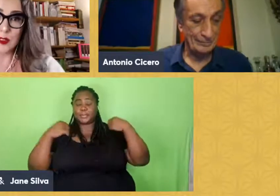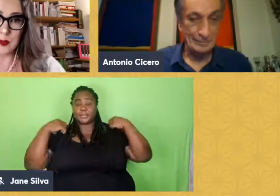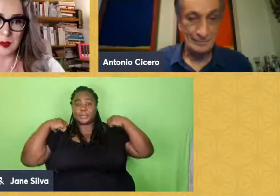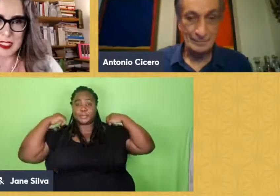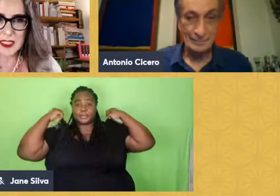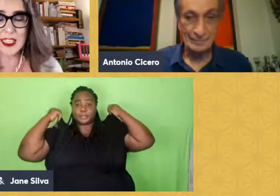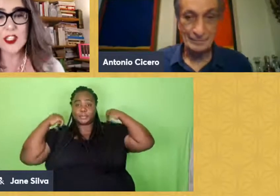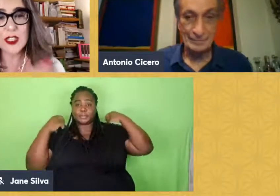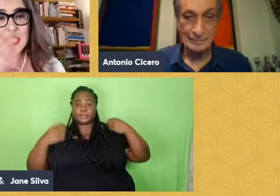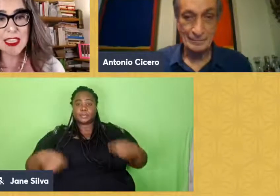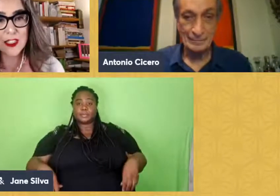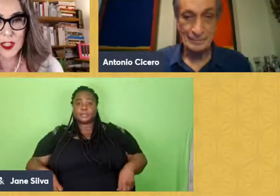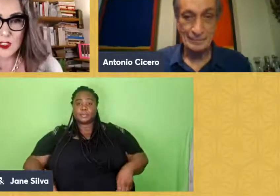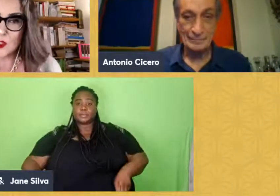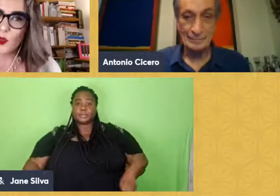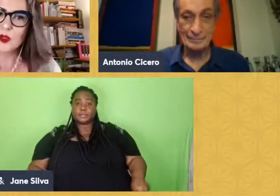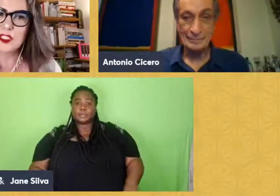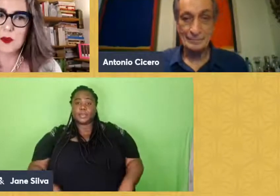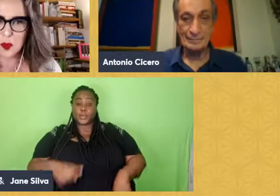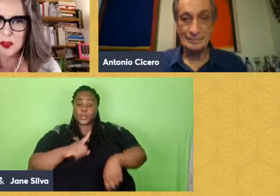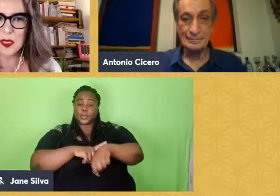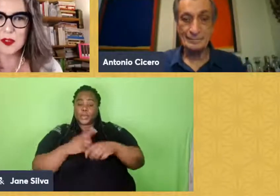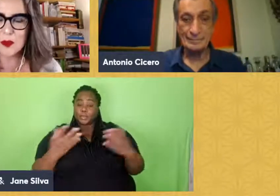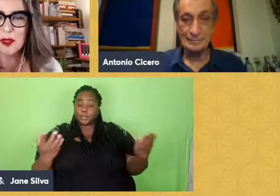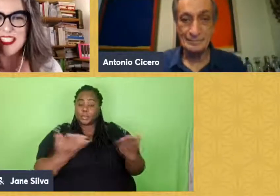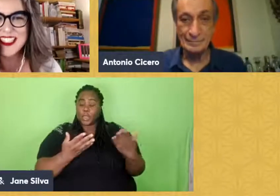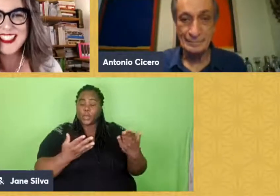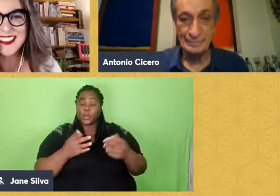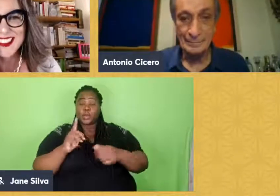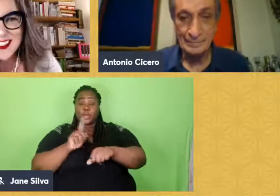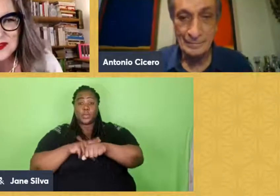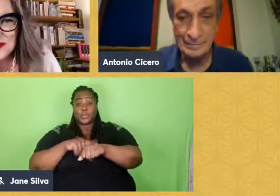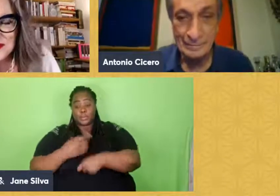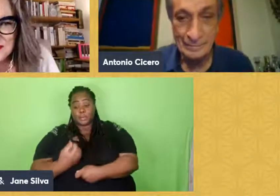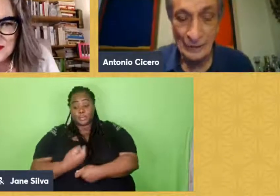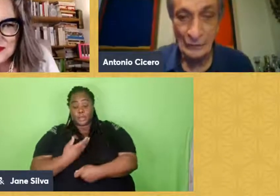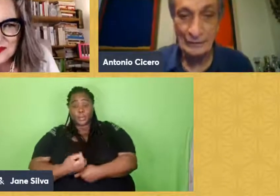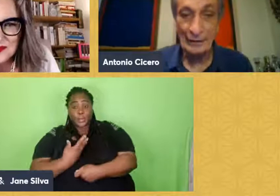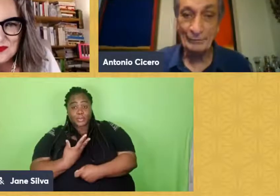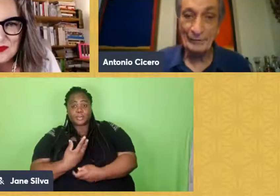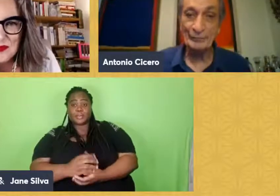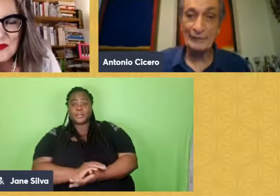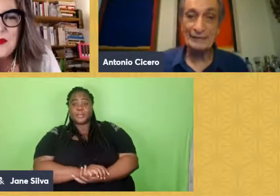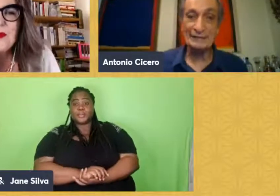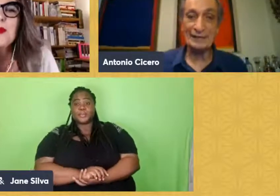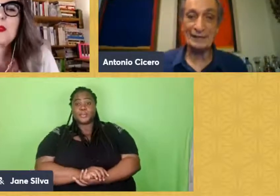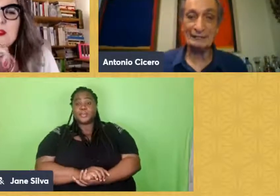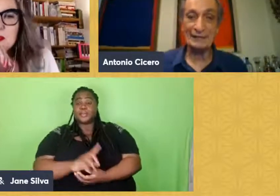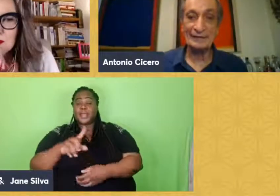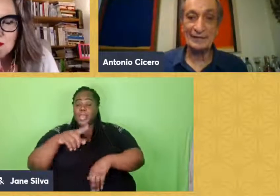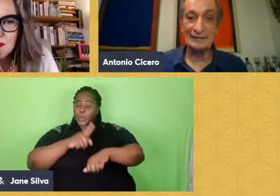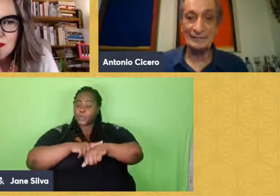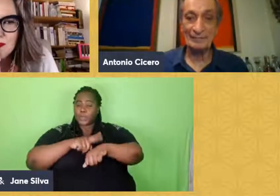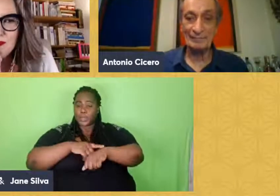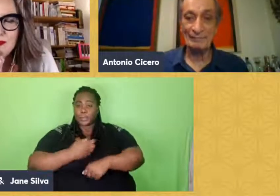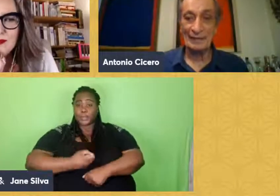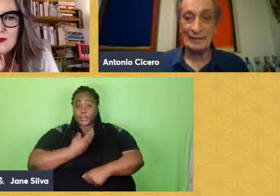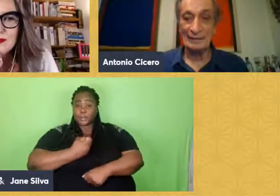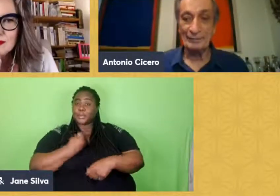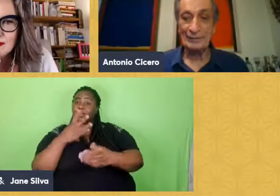esse como um tempo presente, e esse outro tempo como o tempo da poesia, né? O tempo da poesia, é